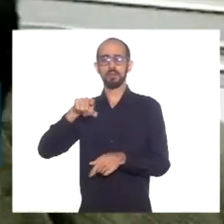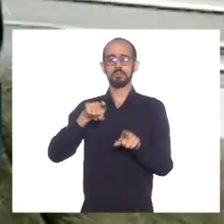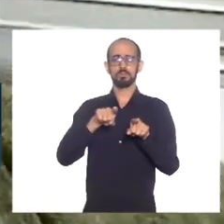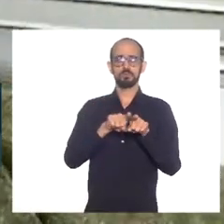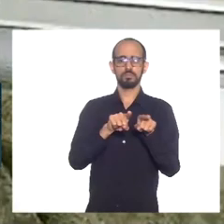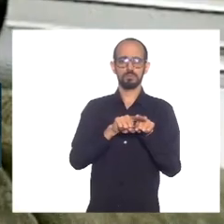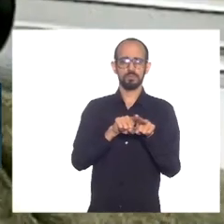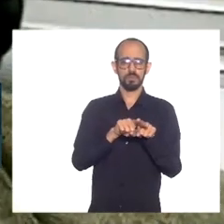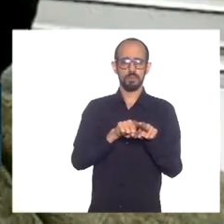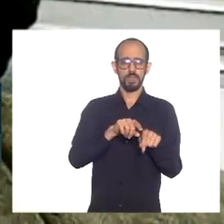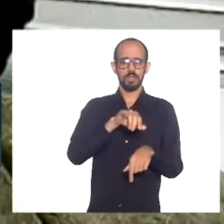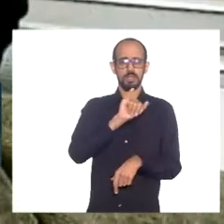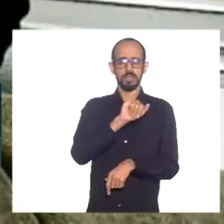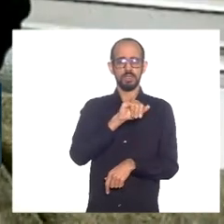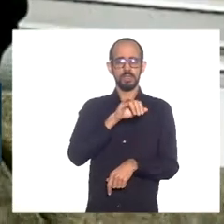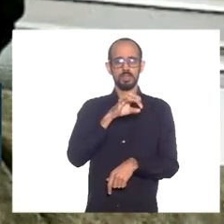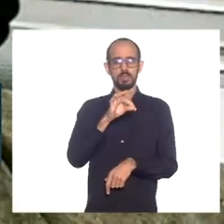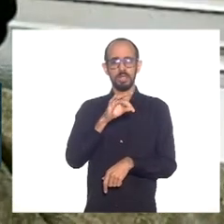do IPD.